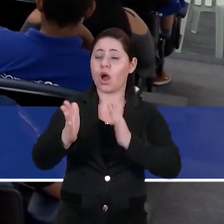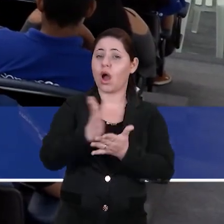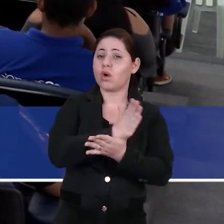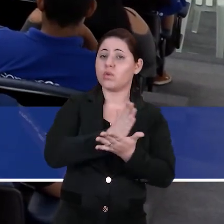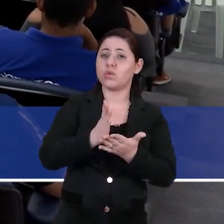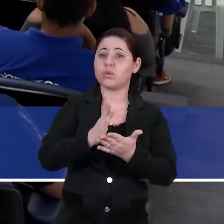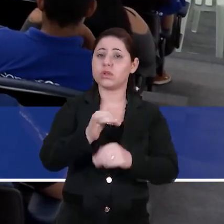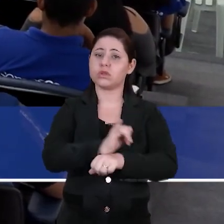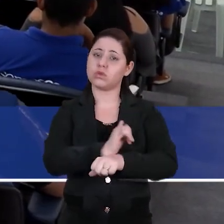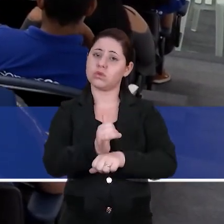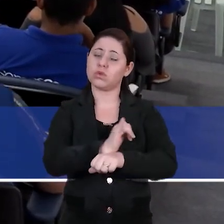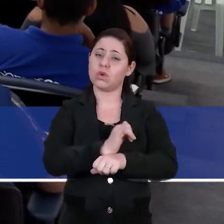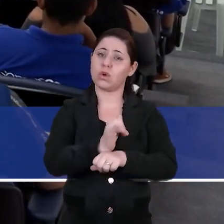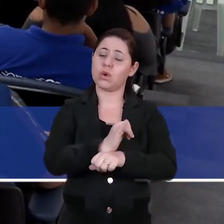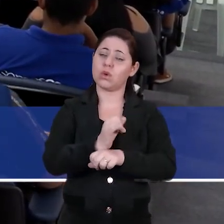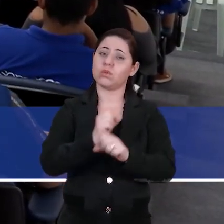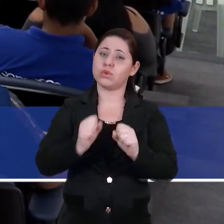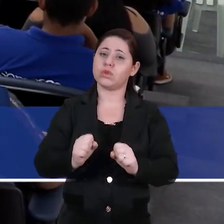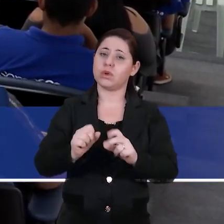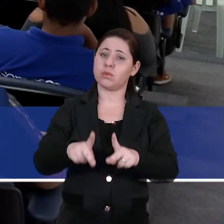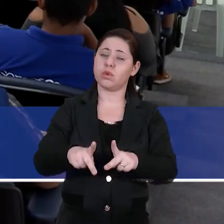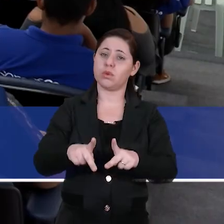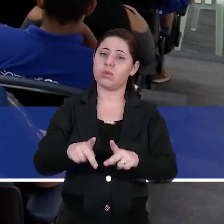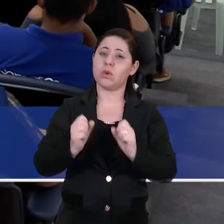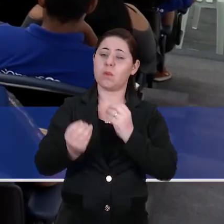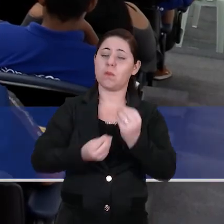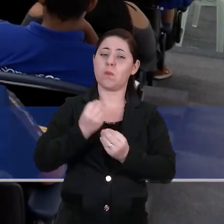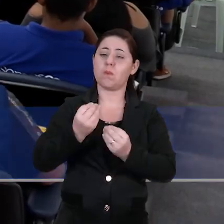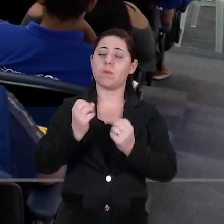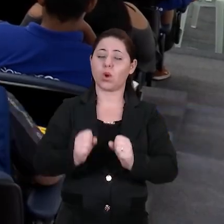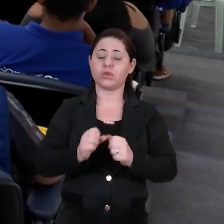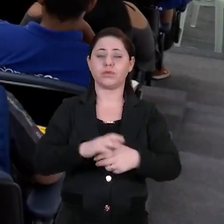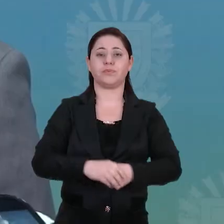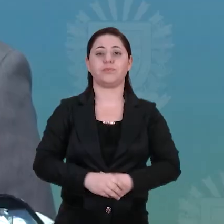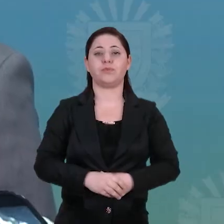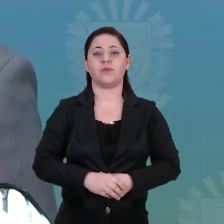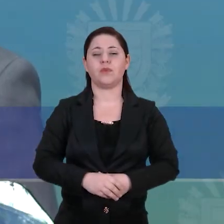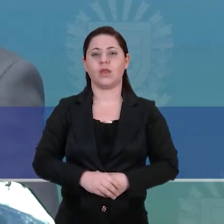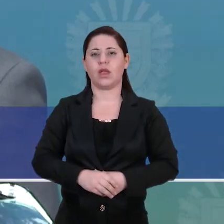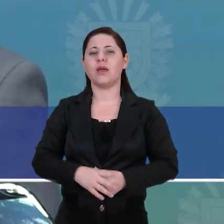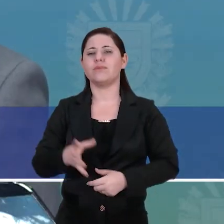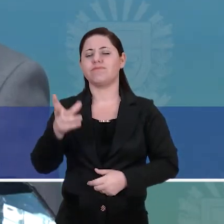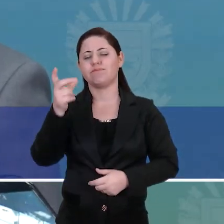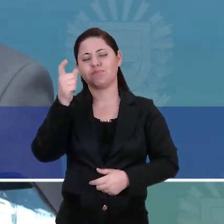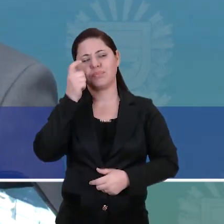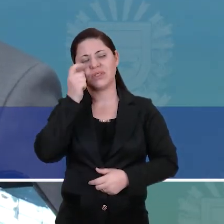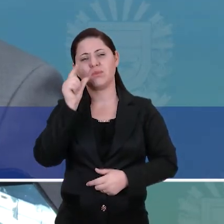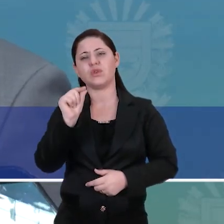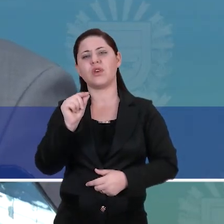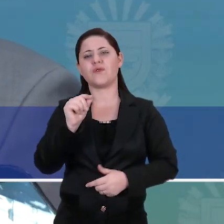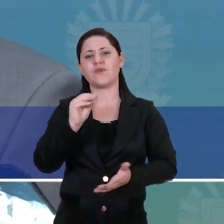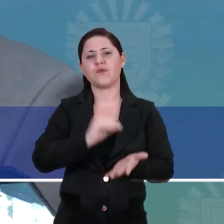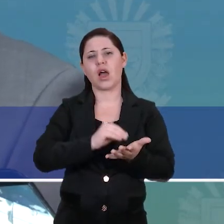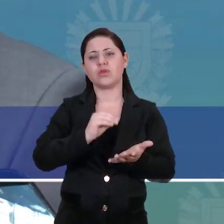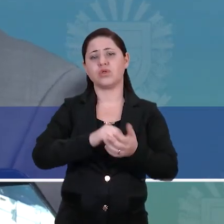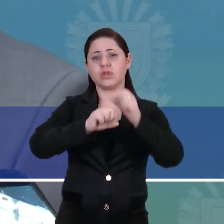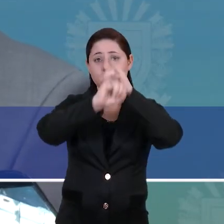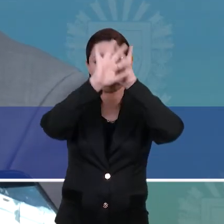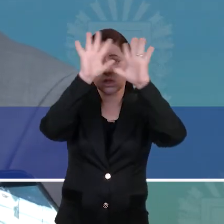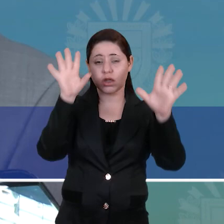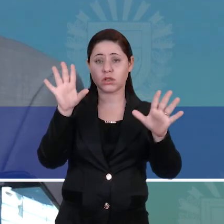poder público podem promover a fim de preencher essas vagas remanescentes. Que nós temos percebido que ainda falta um pouco mais